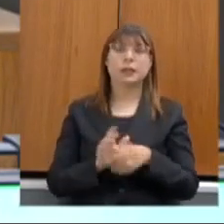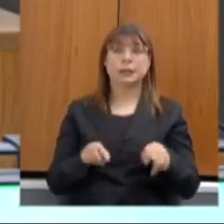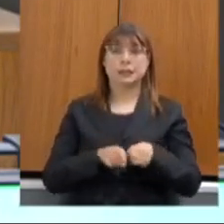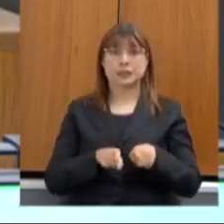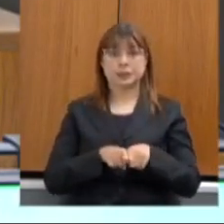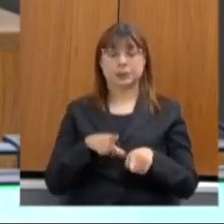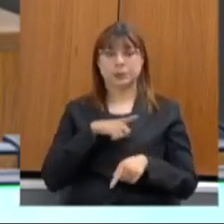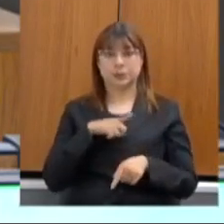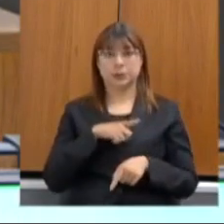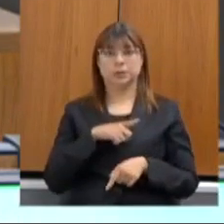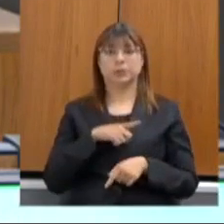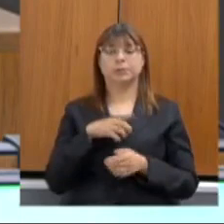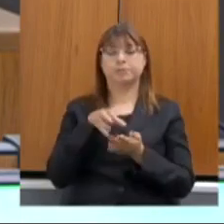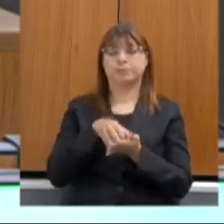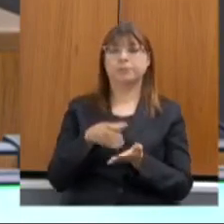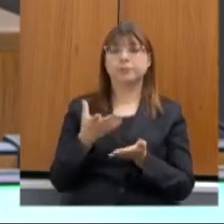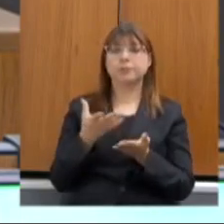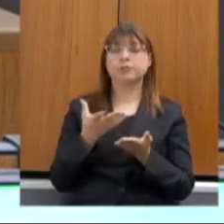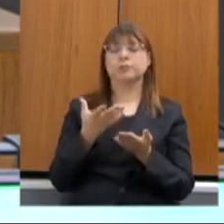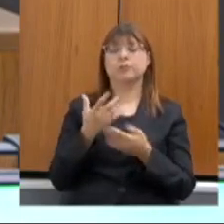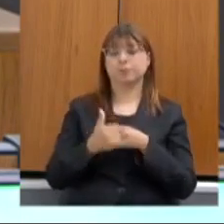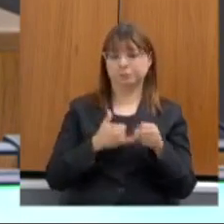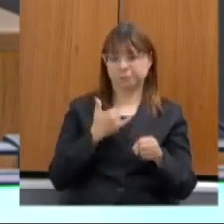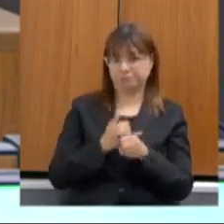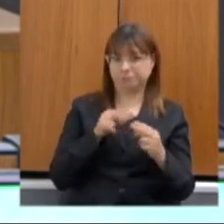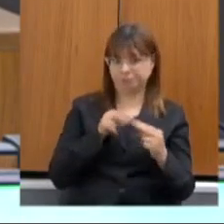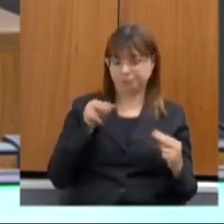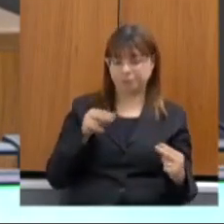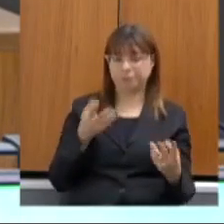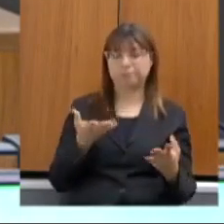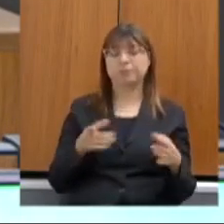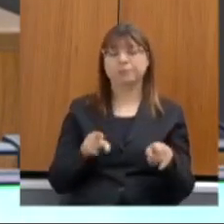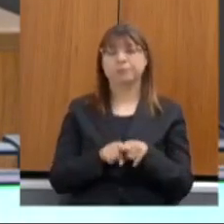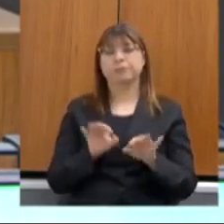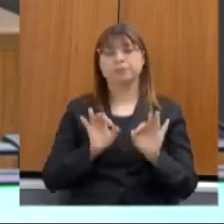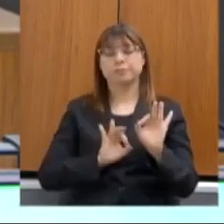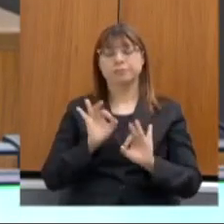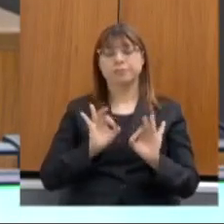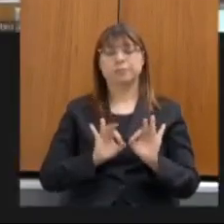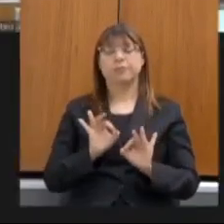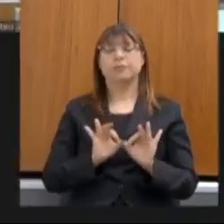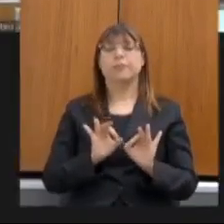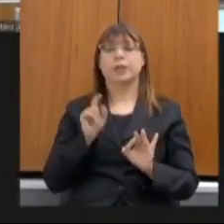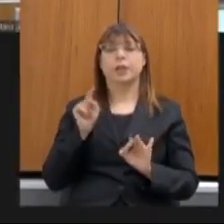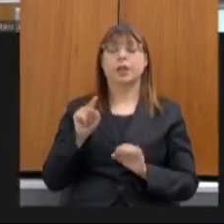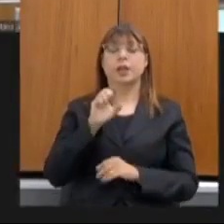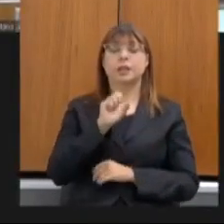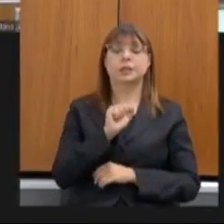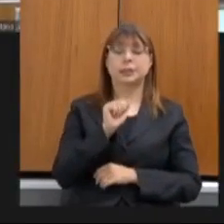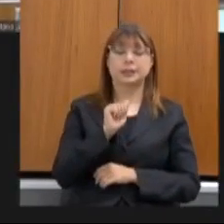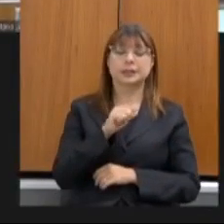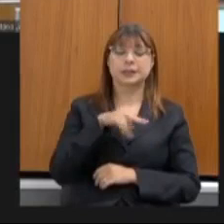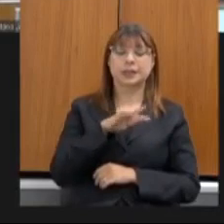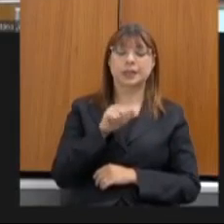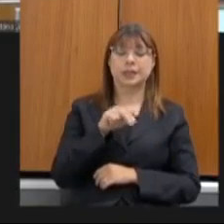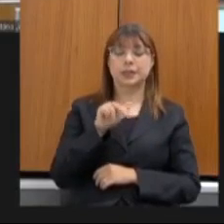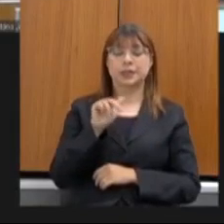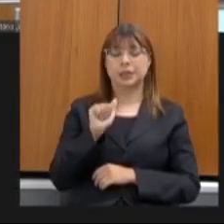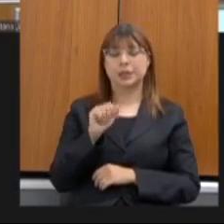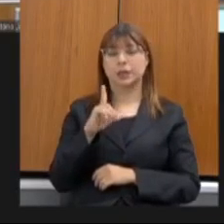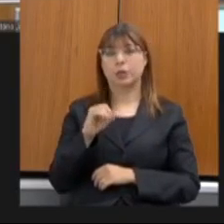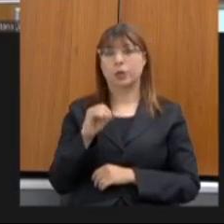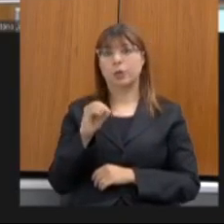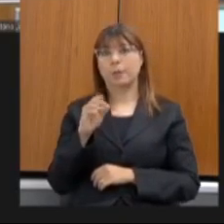tivemos agência digital os planos diretores de Santana do Paraíso é participação dos